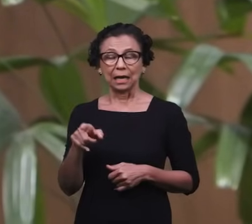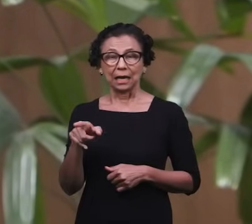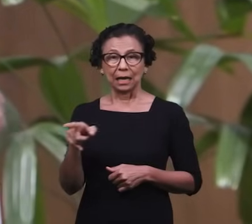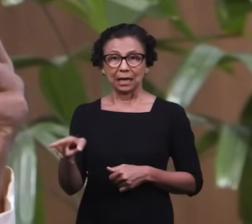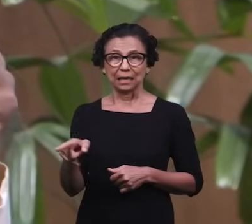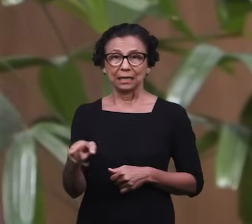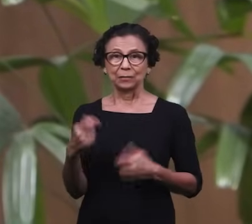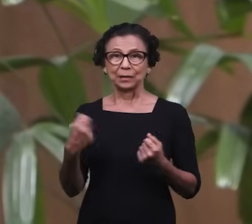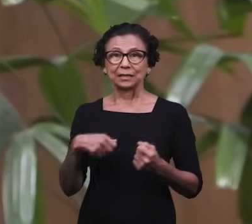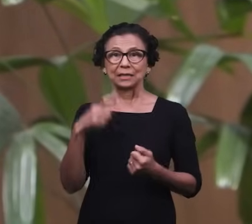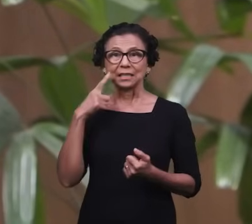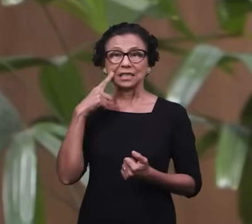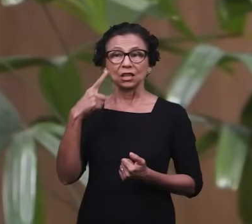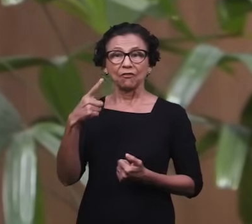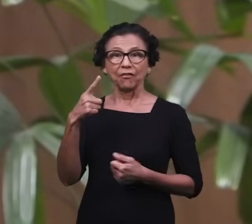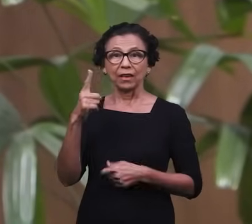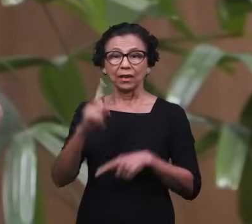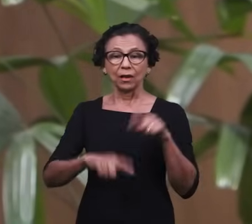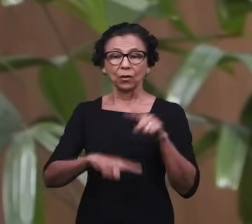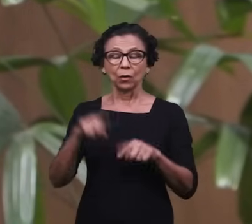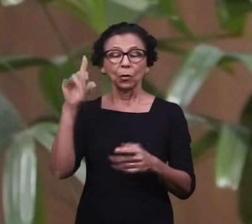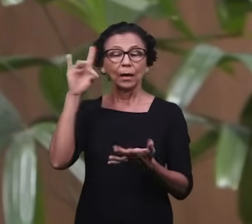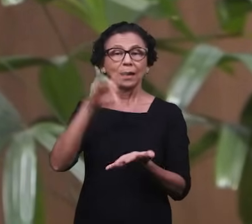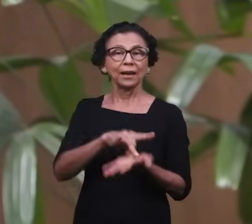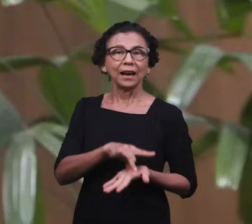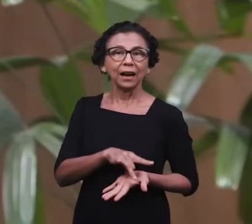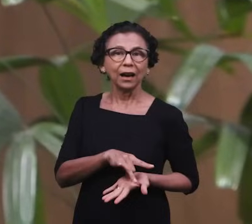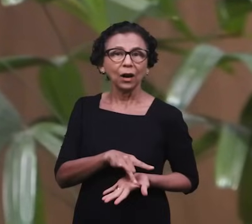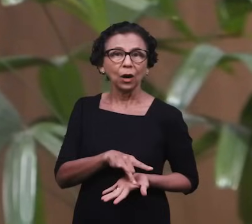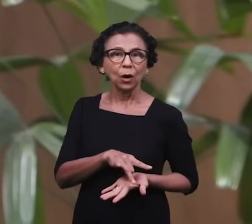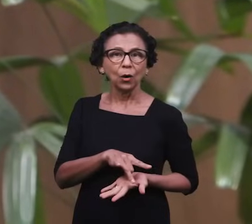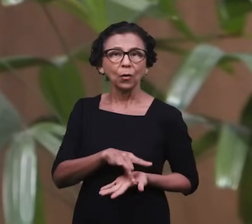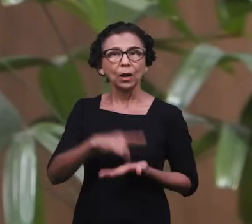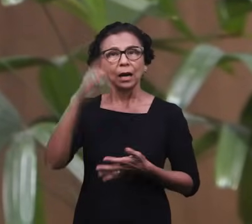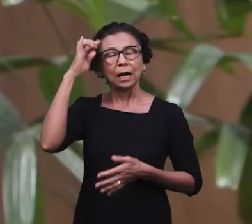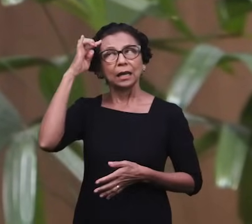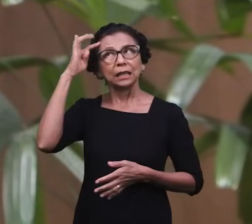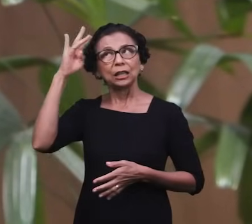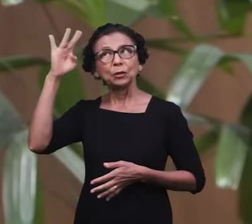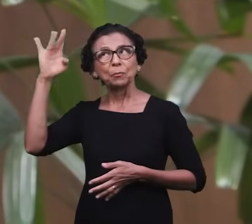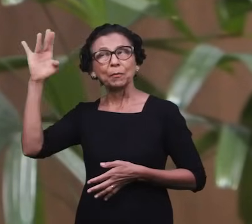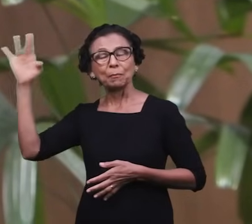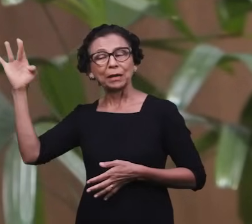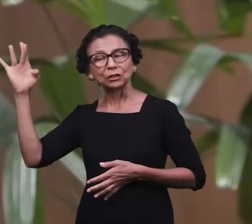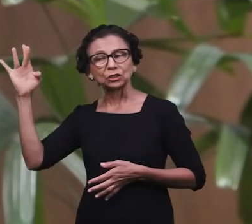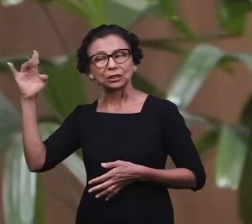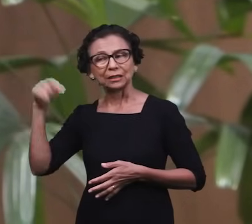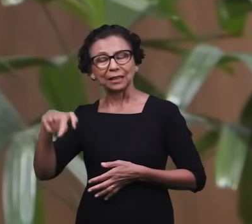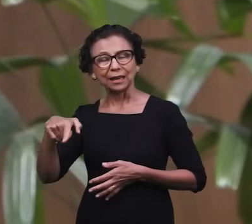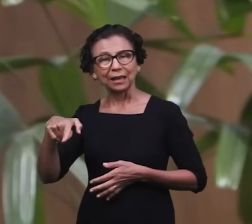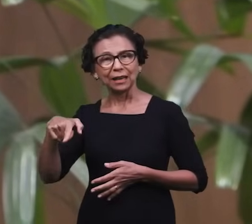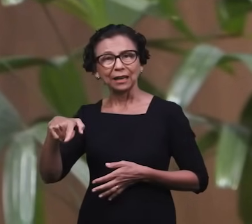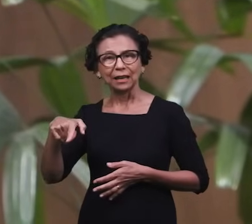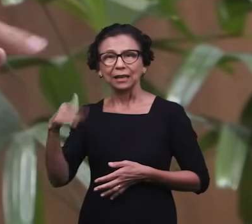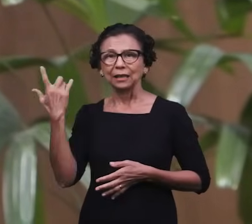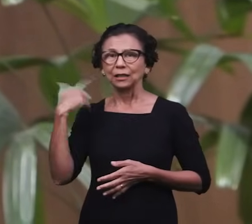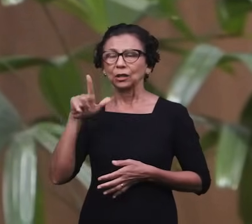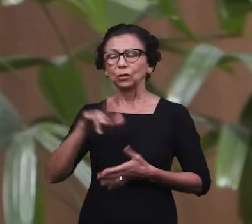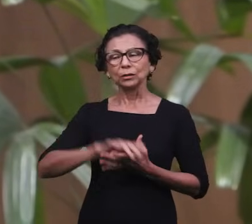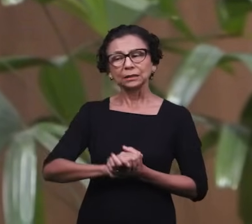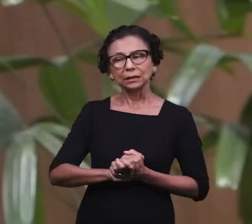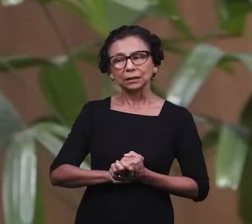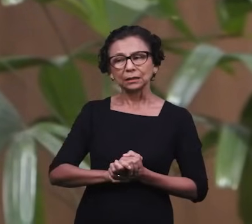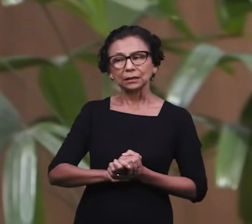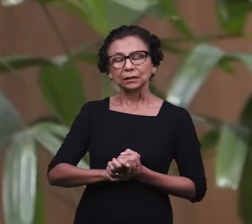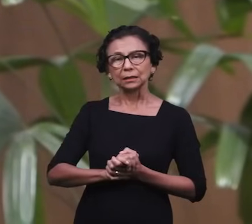é difícil brincar. Então, quando ele faz de conta que é um super-herói, ele precisa ter a fantasia do